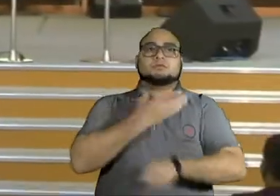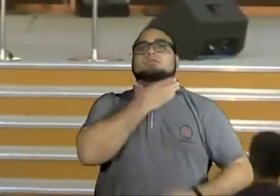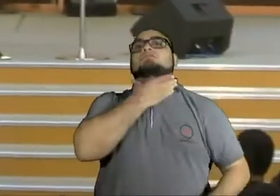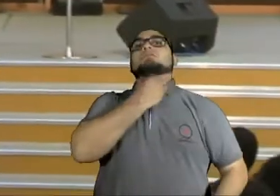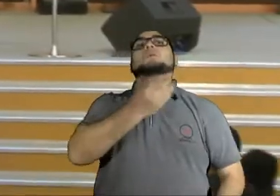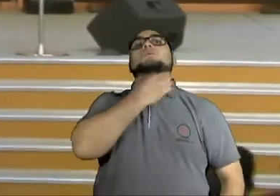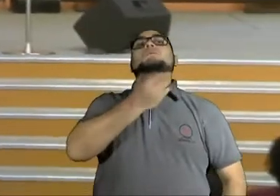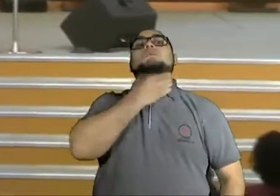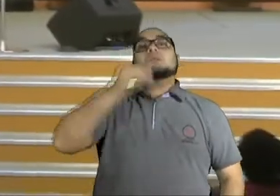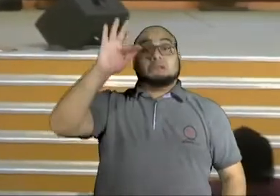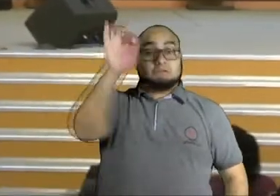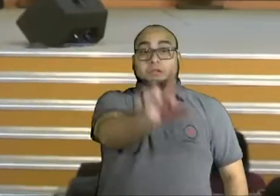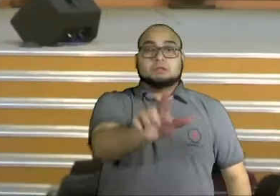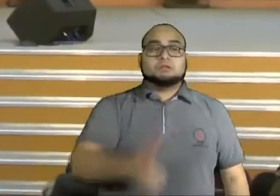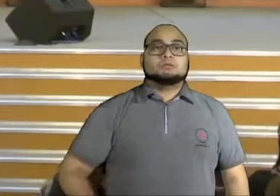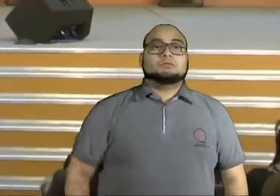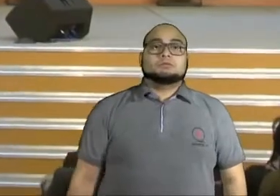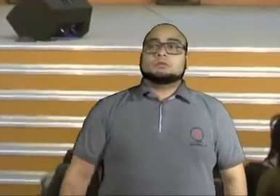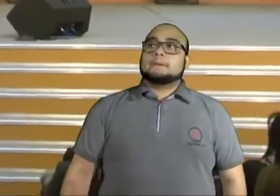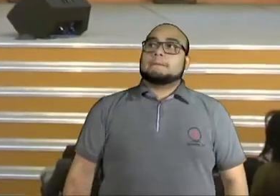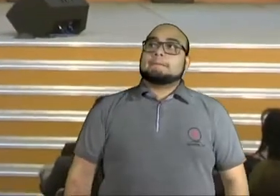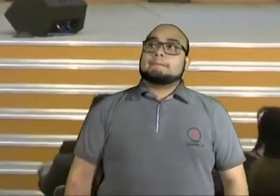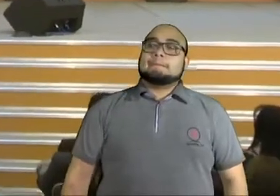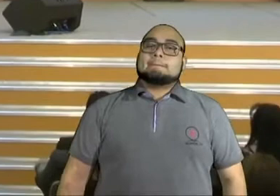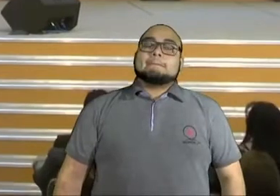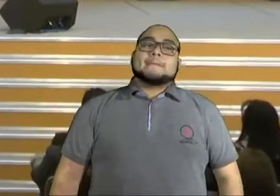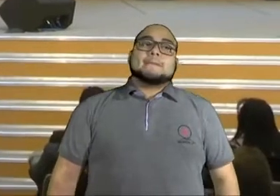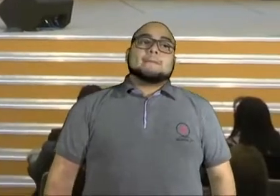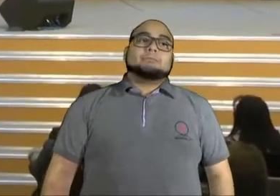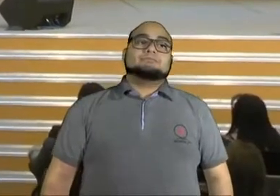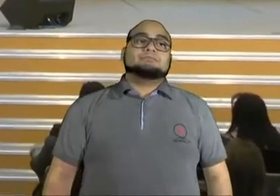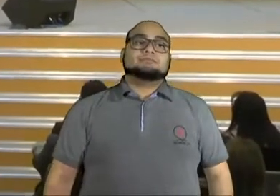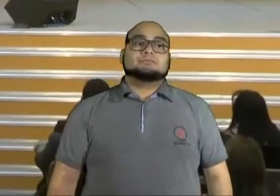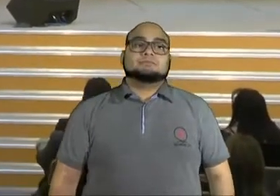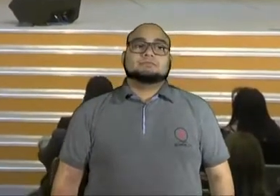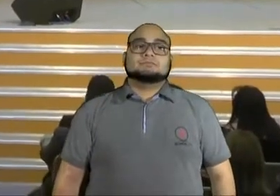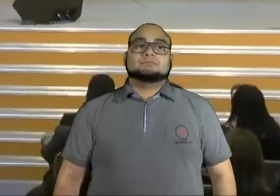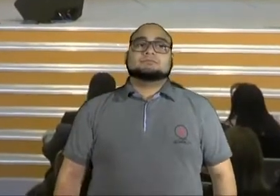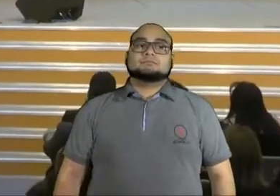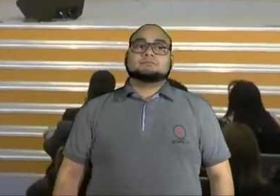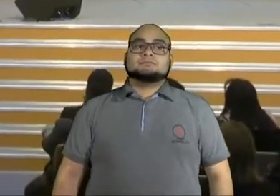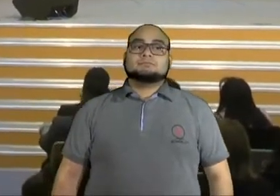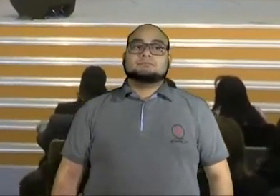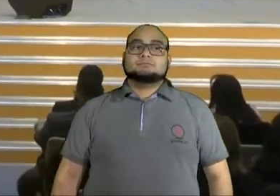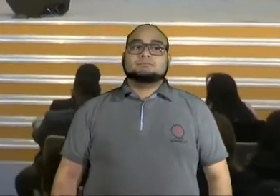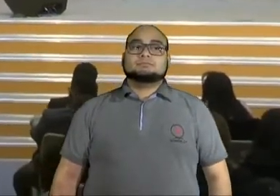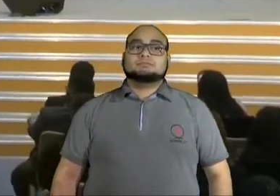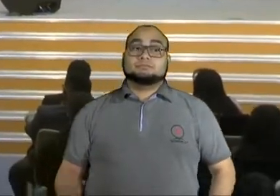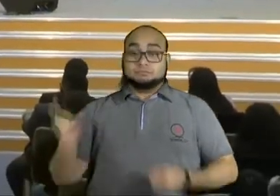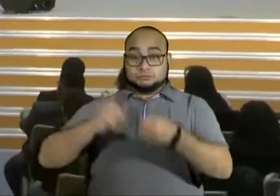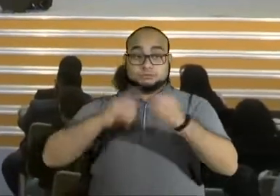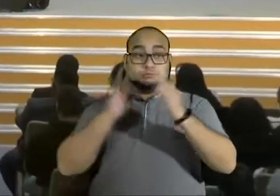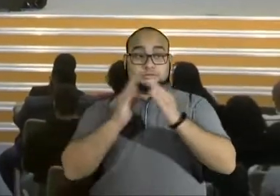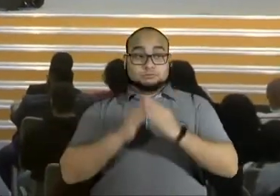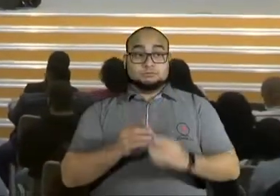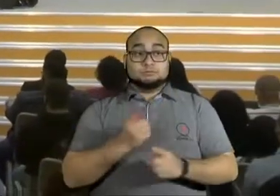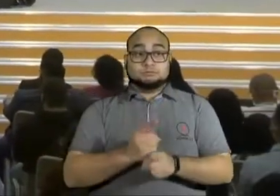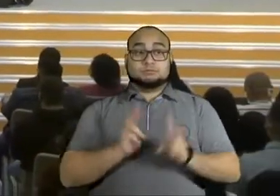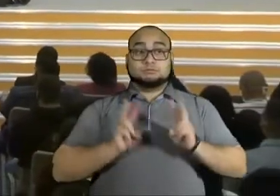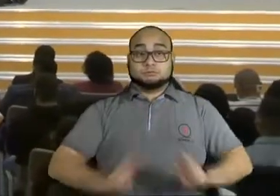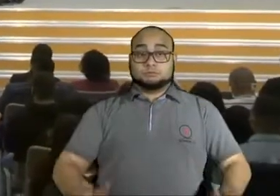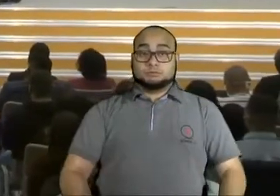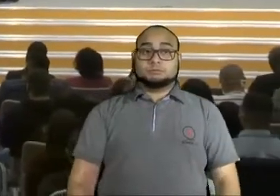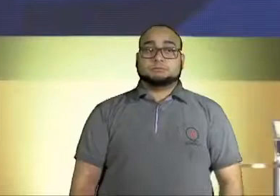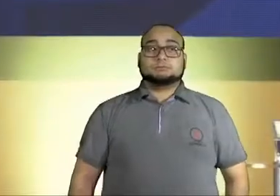Voltou na mesma casa que os discípulos o tinham visto, mas Tomé não cria. Se eu não colocar o dedo